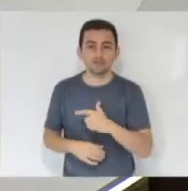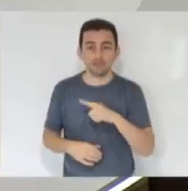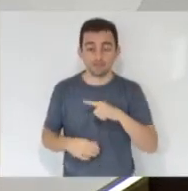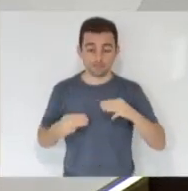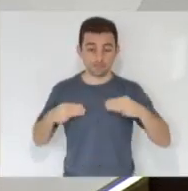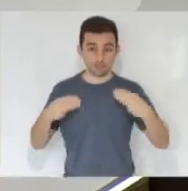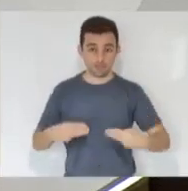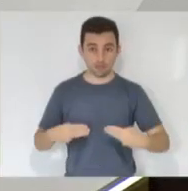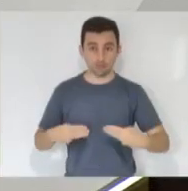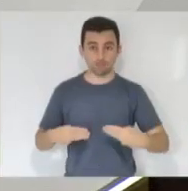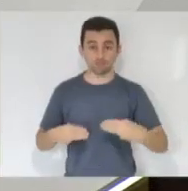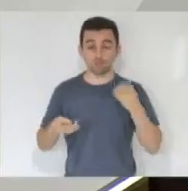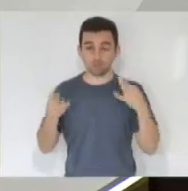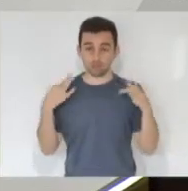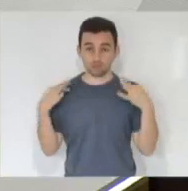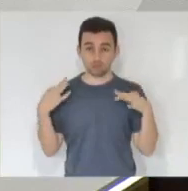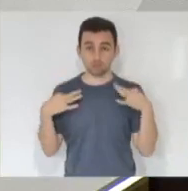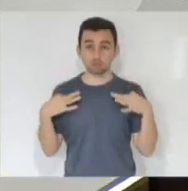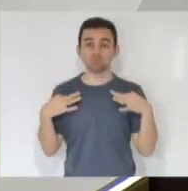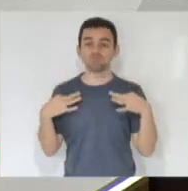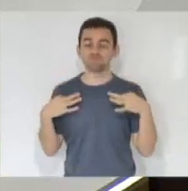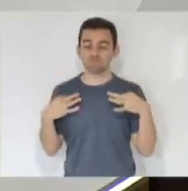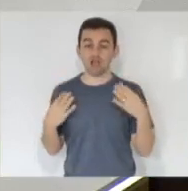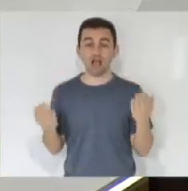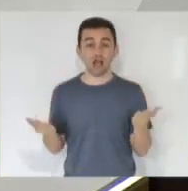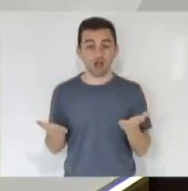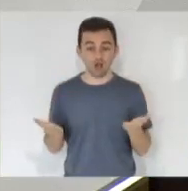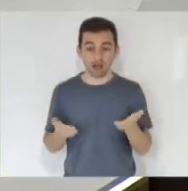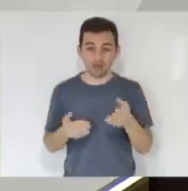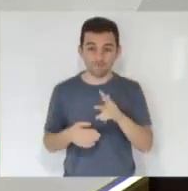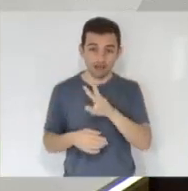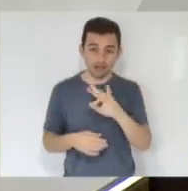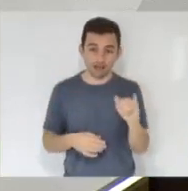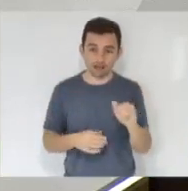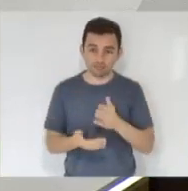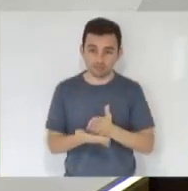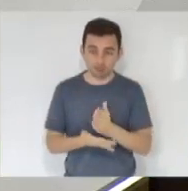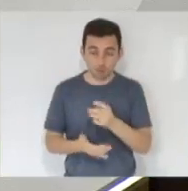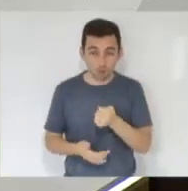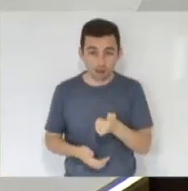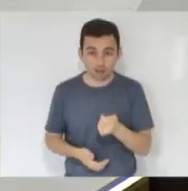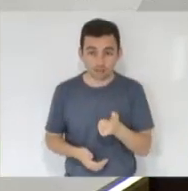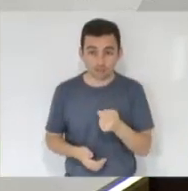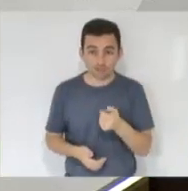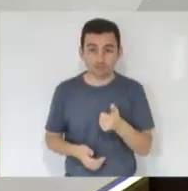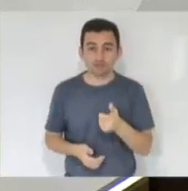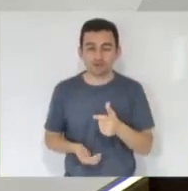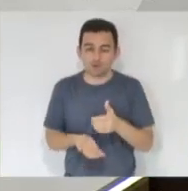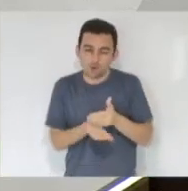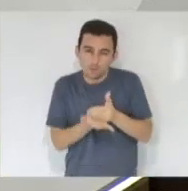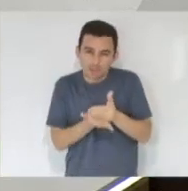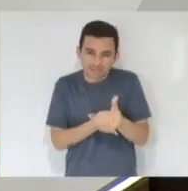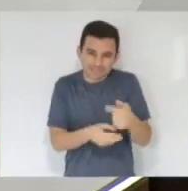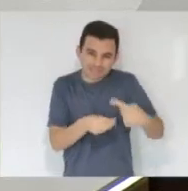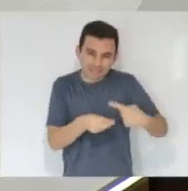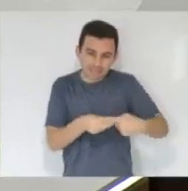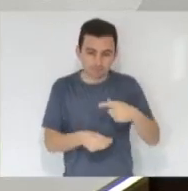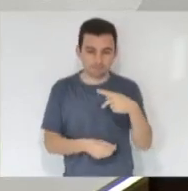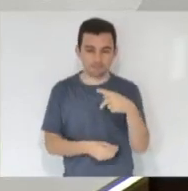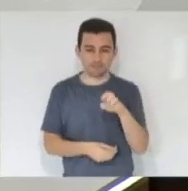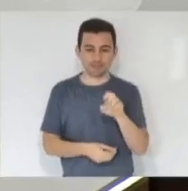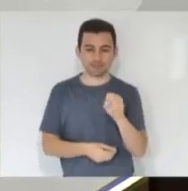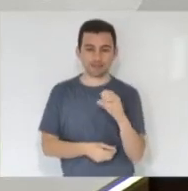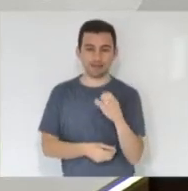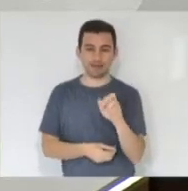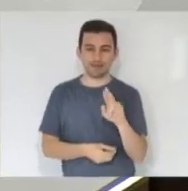aprovar o turismo de cânions aí na região sul do estado, que começa em Pescaria Brava e dali para cima.